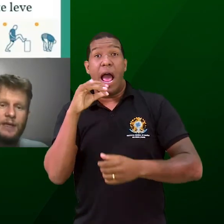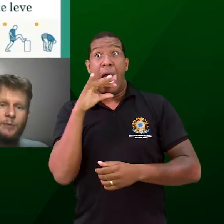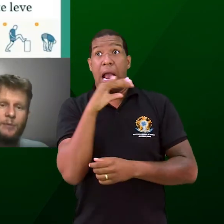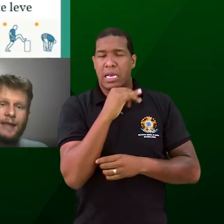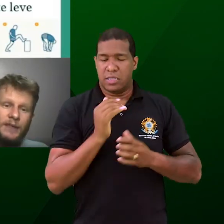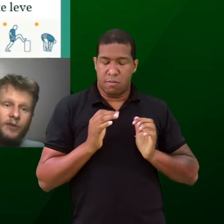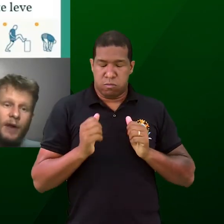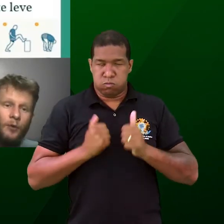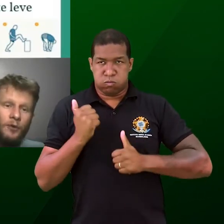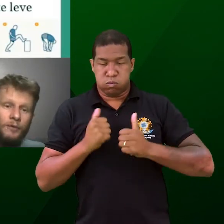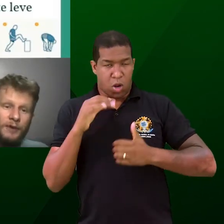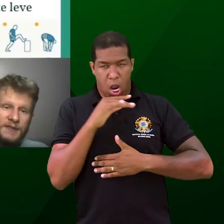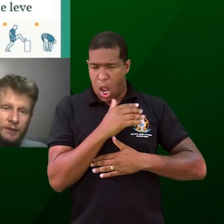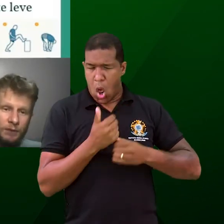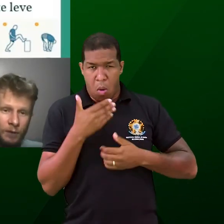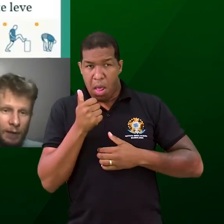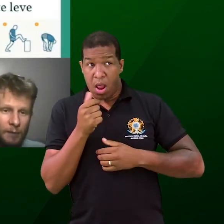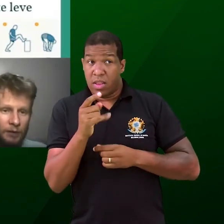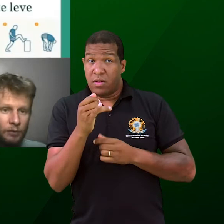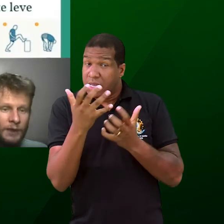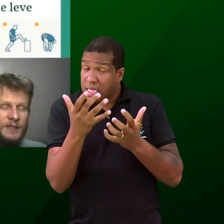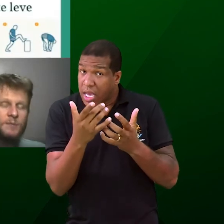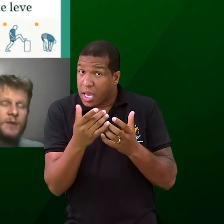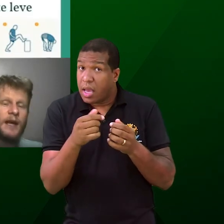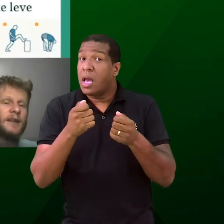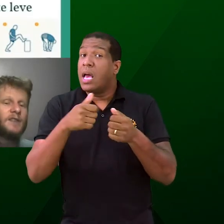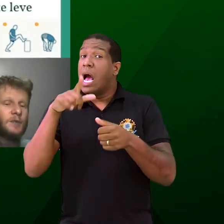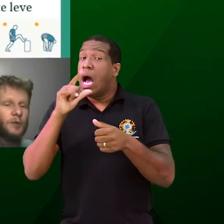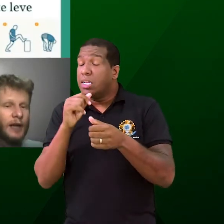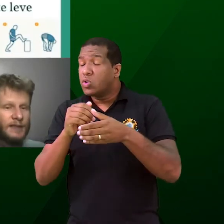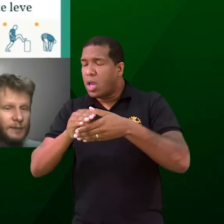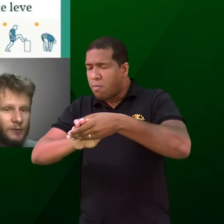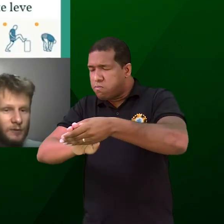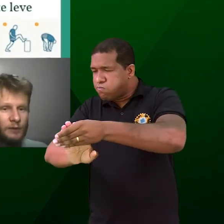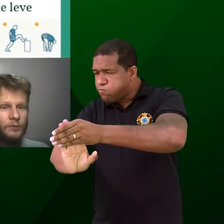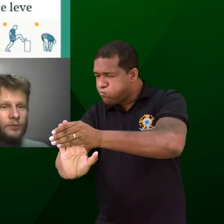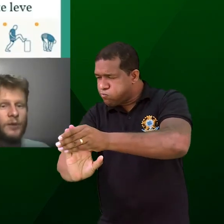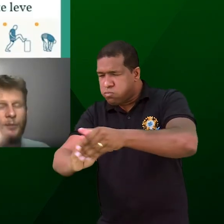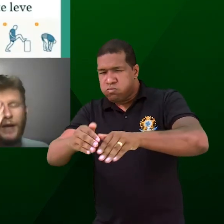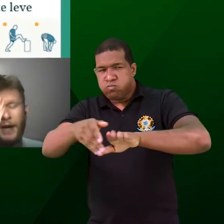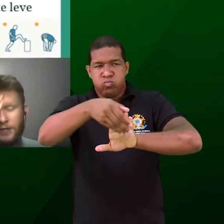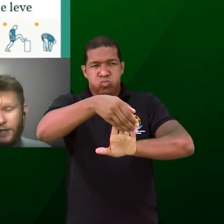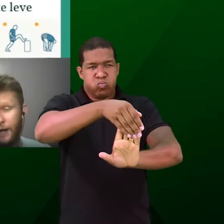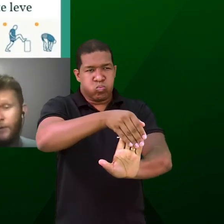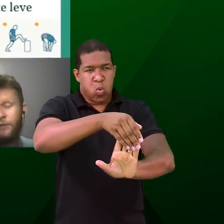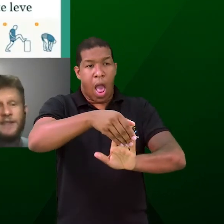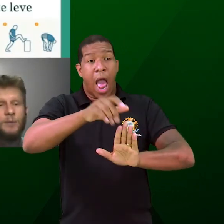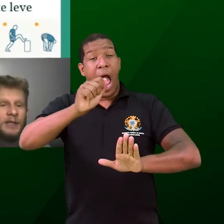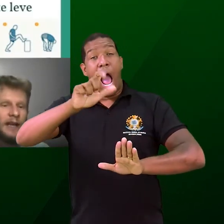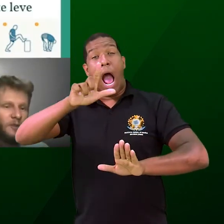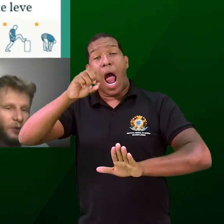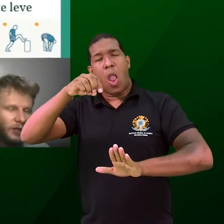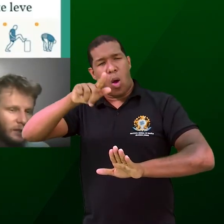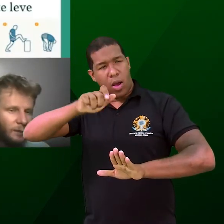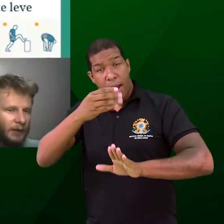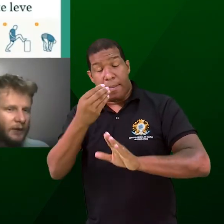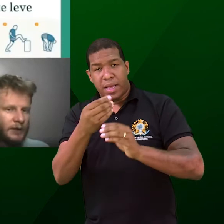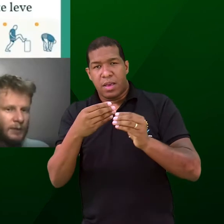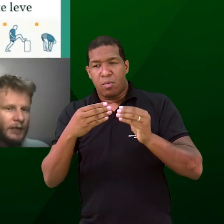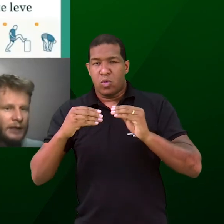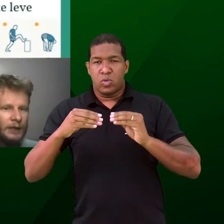quantos batimentos deu. Multiplica os batimentos que deram por 6, que seria, né, 6 vezes 10, 60 segundos, que corresponde a 1